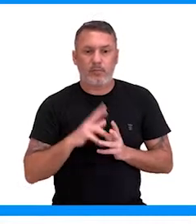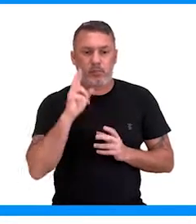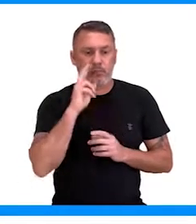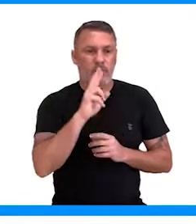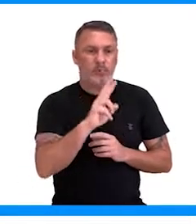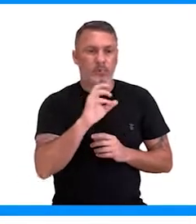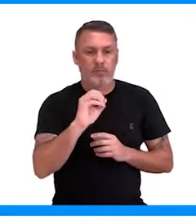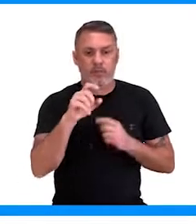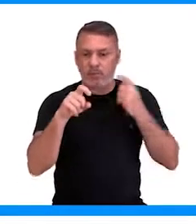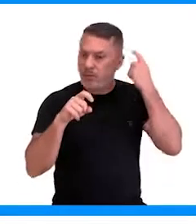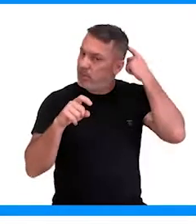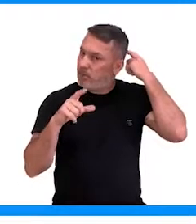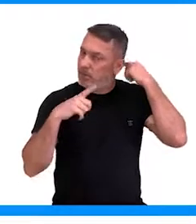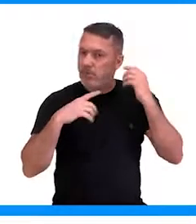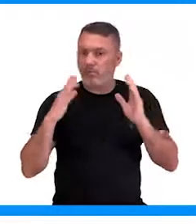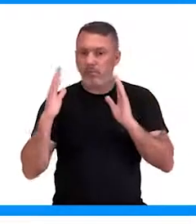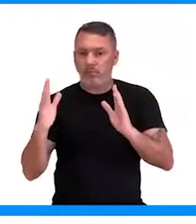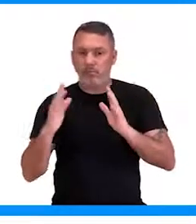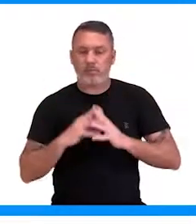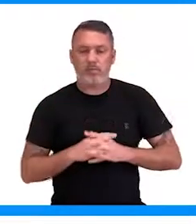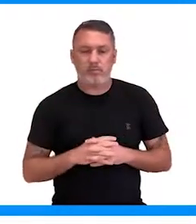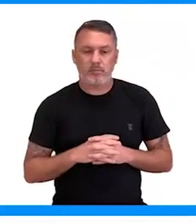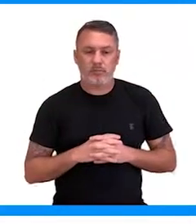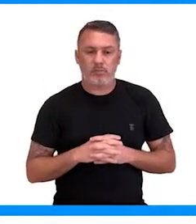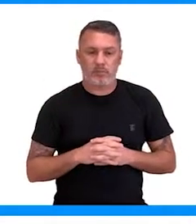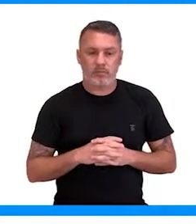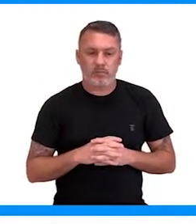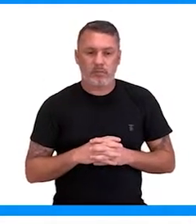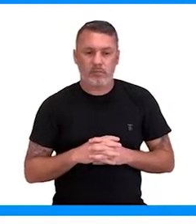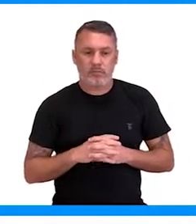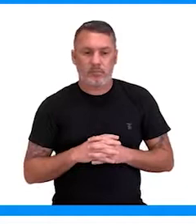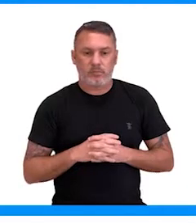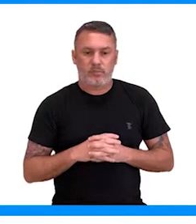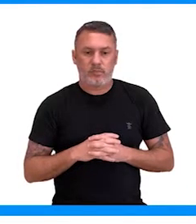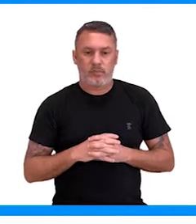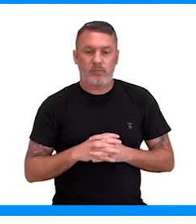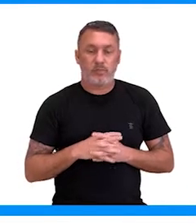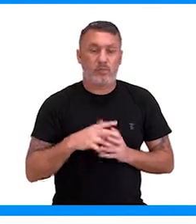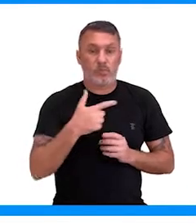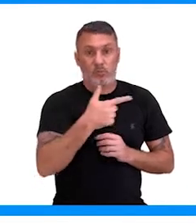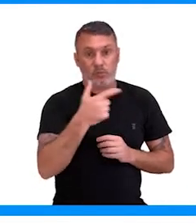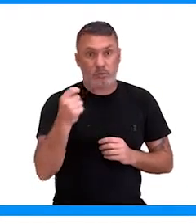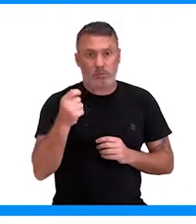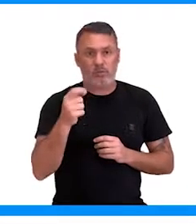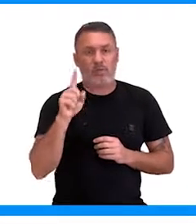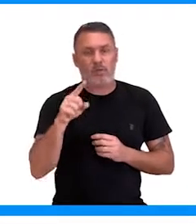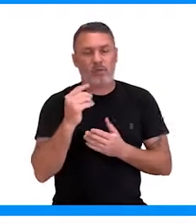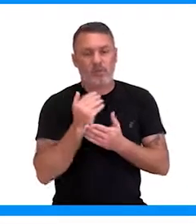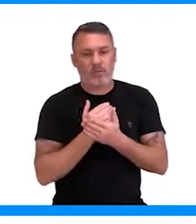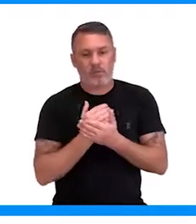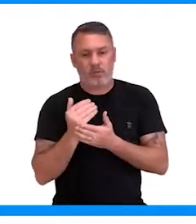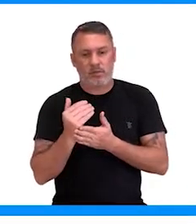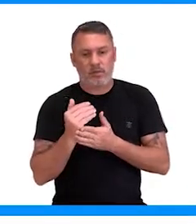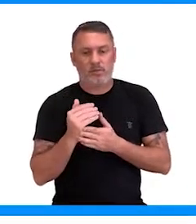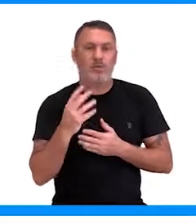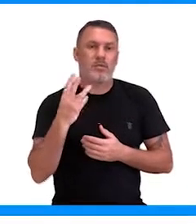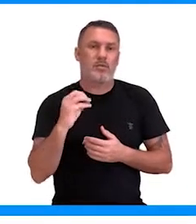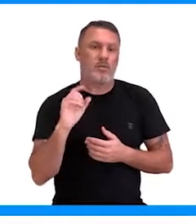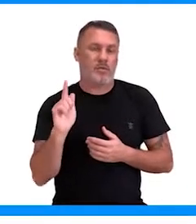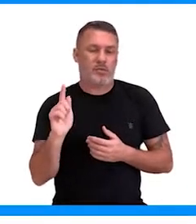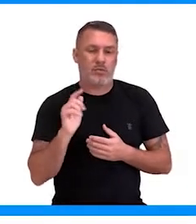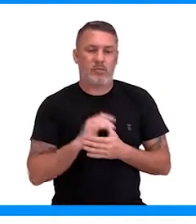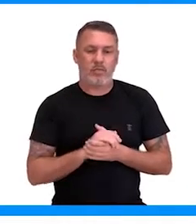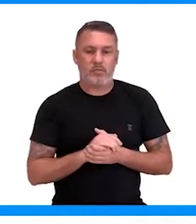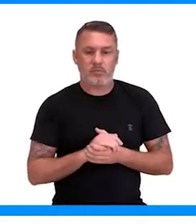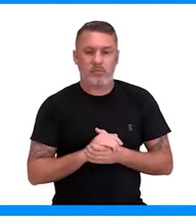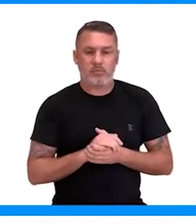V0x está cossando o ângulo. Então, vai ser 200, que é a velocidade inicial, cossando